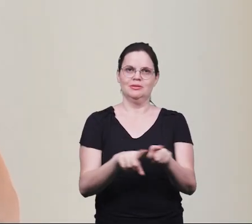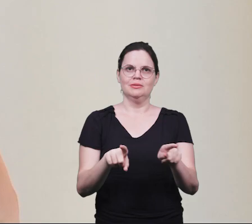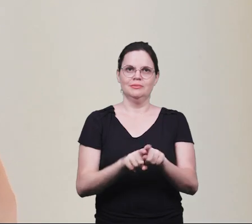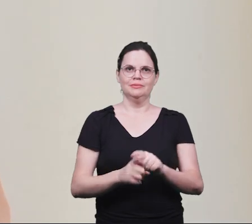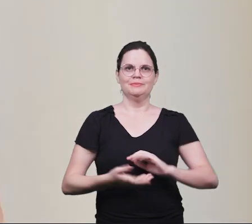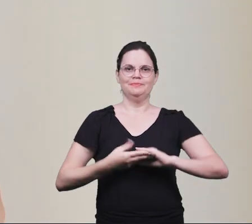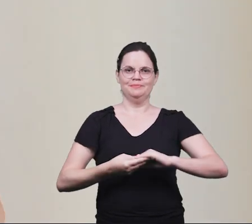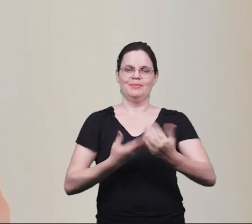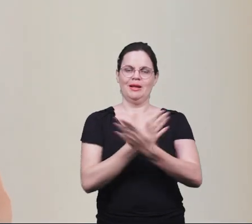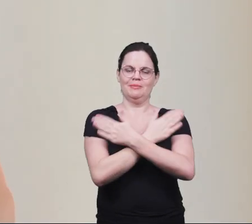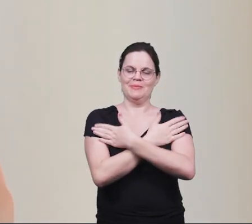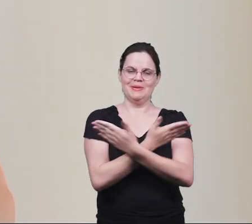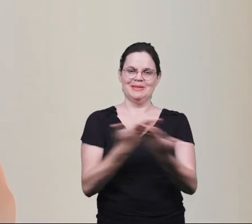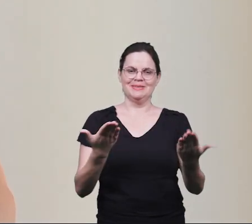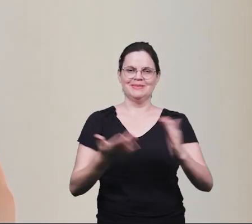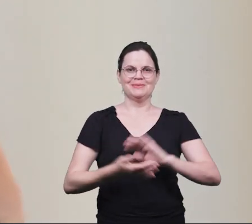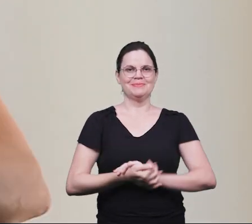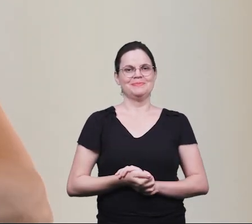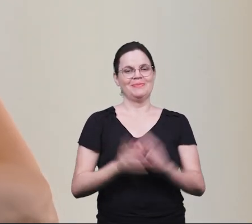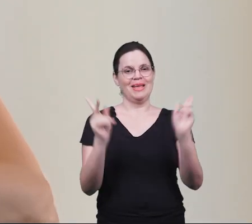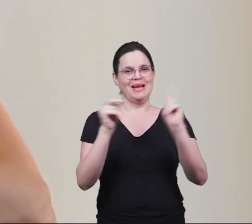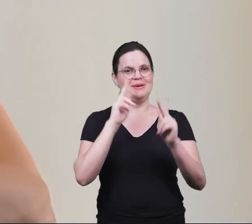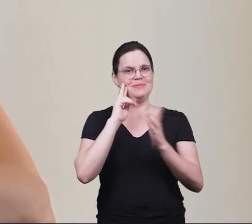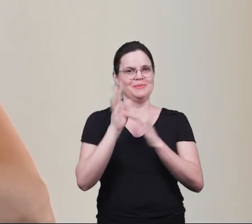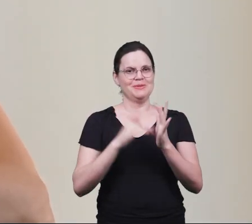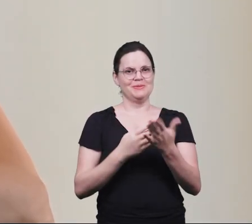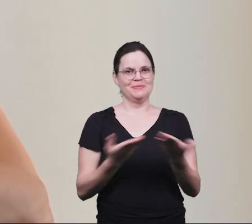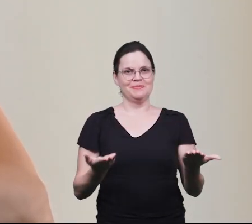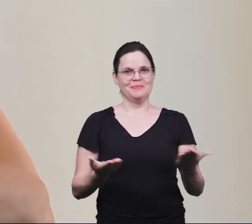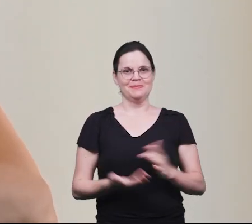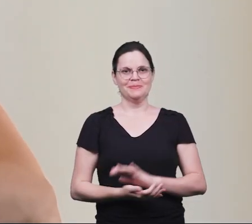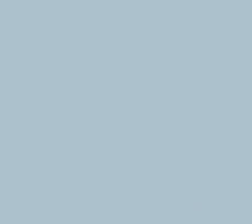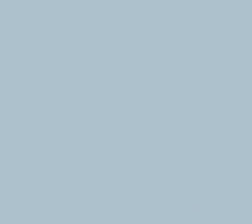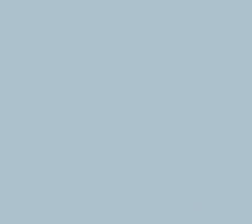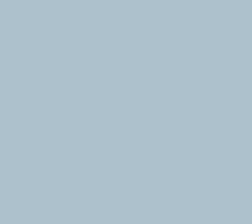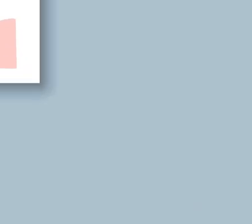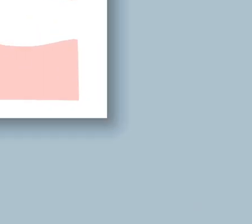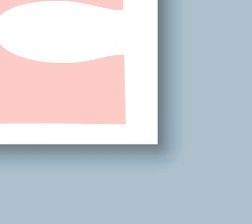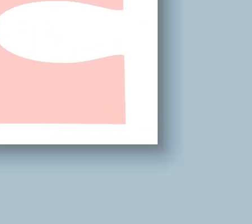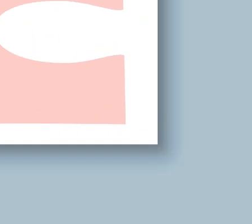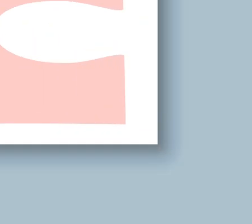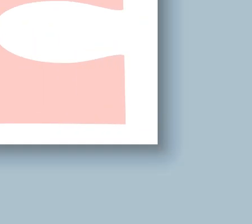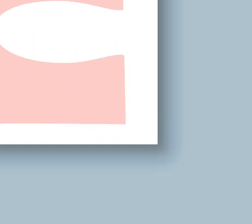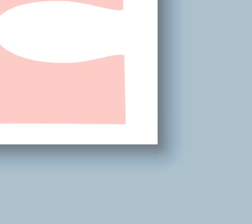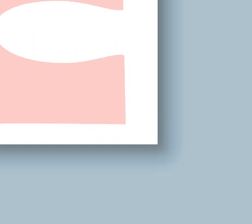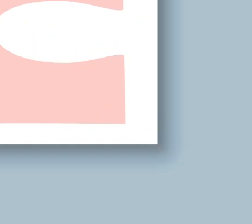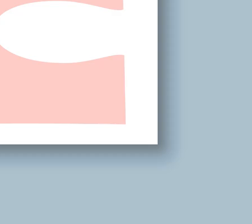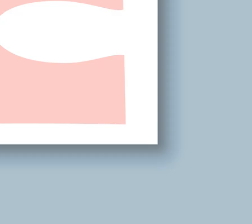irmãs. Deixo aqui também o meu abraço. A paz do Senhor.